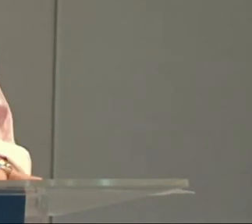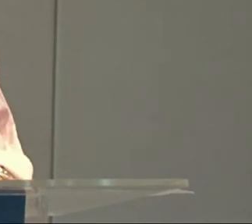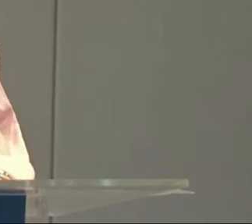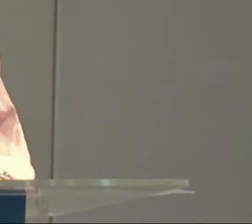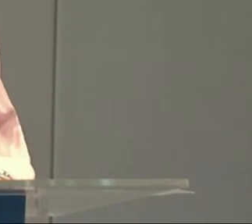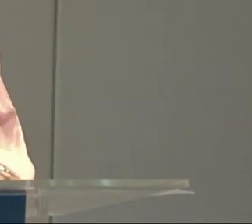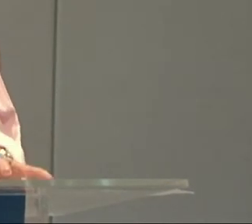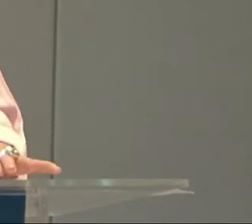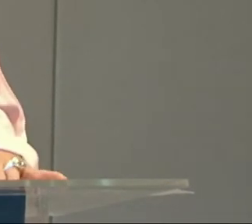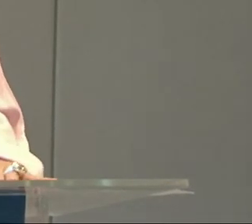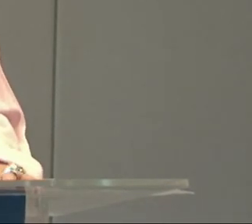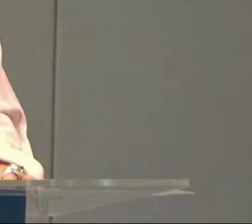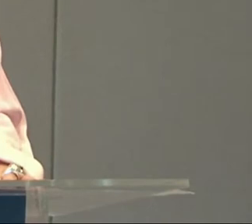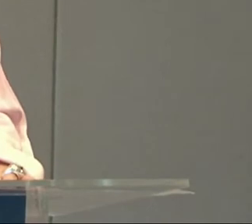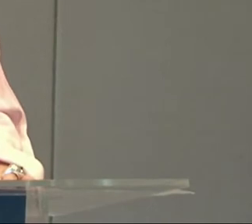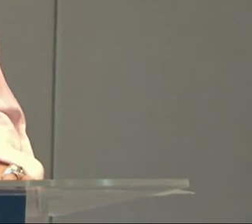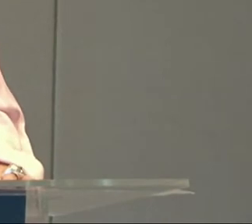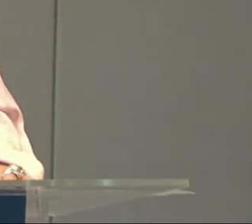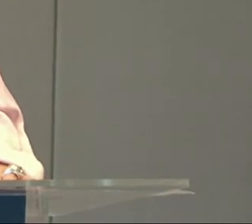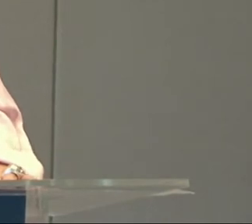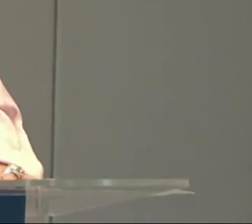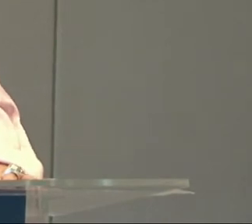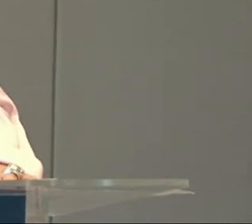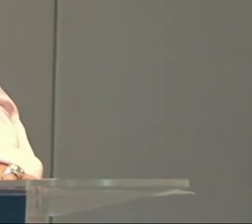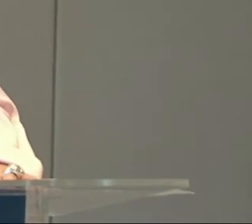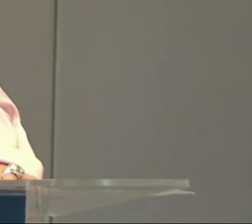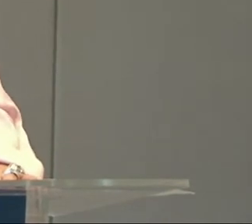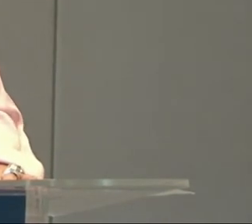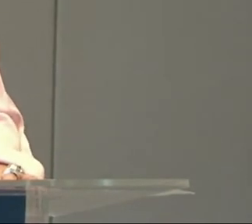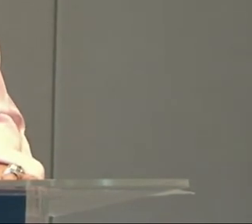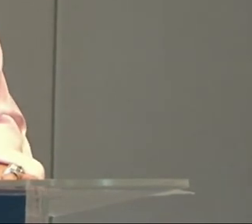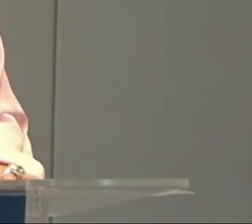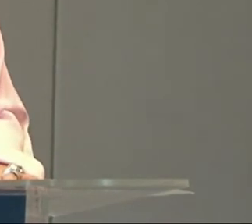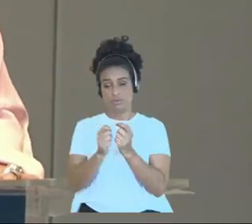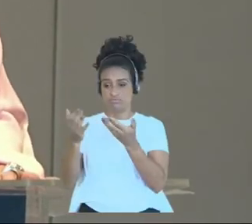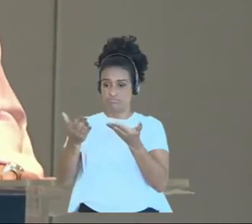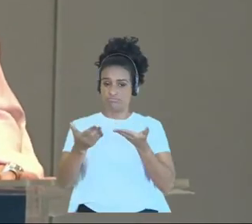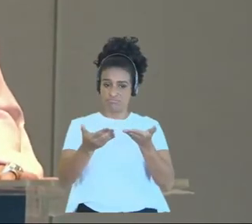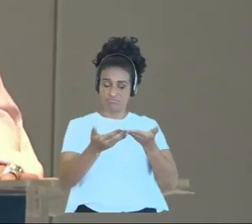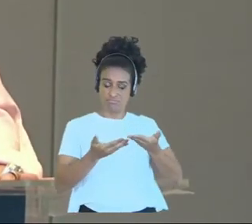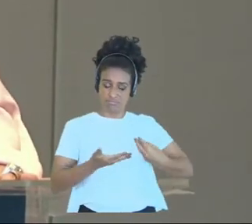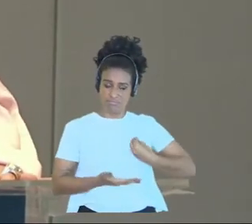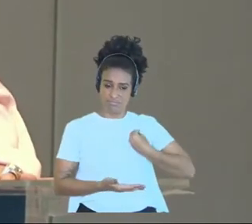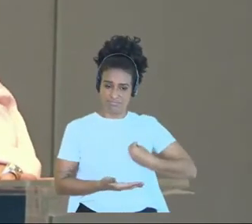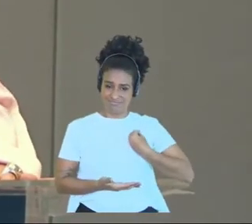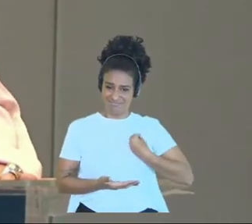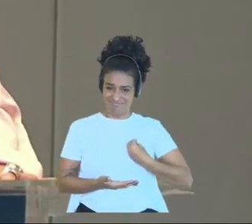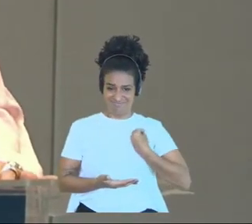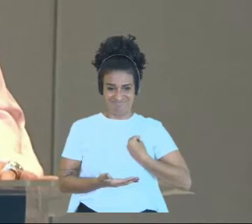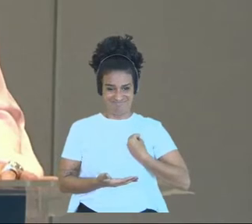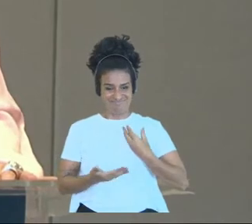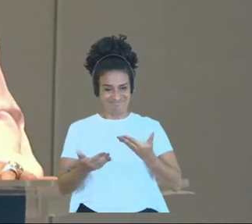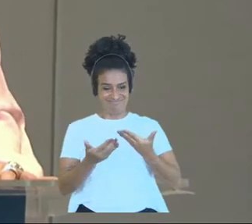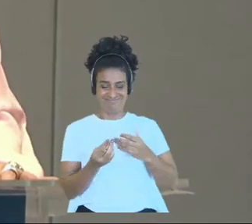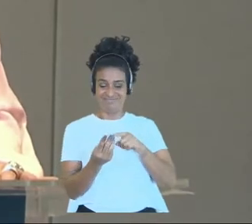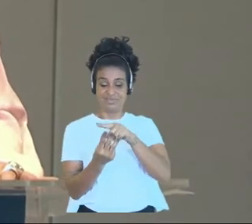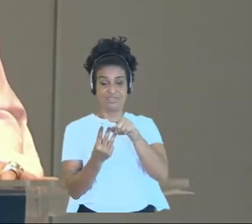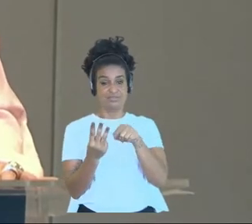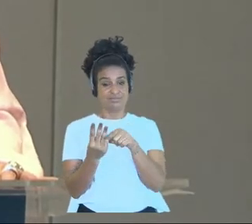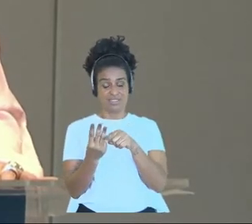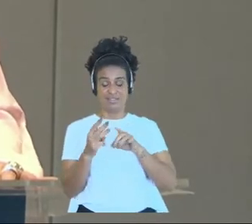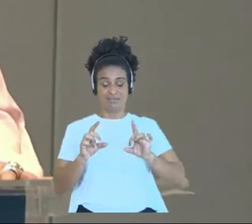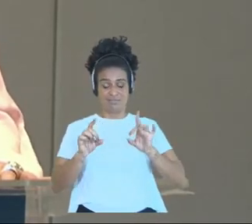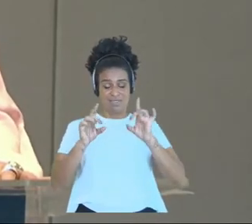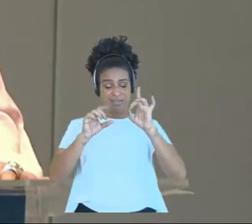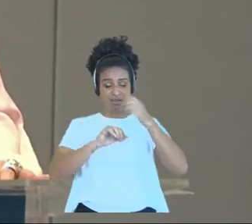economia e a política externa, e por isso dou as boas-vindas muito calorosas a três